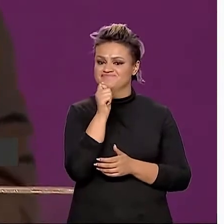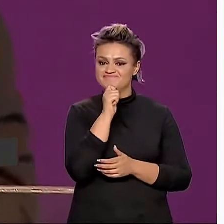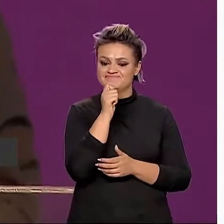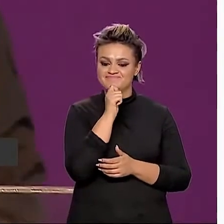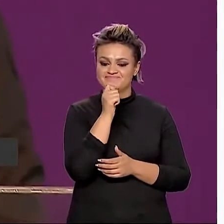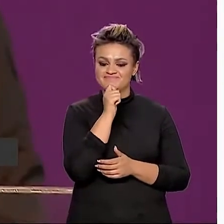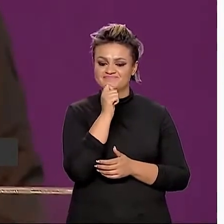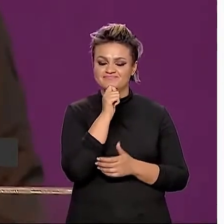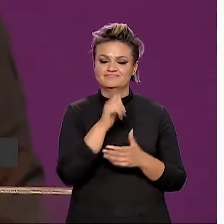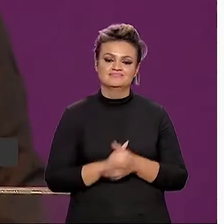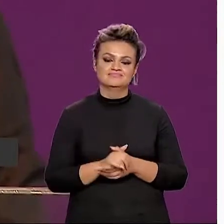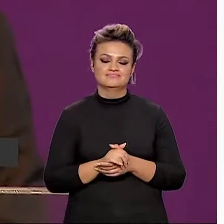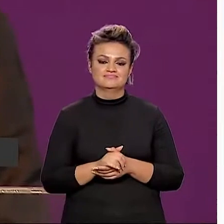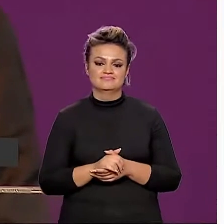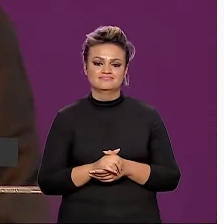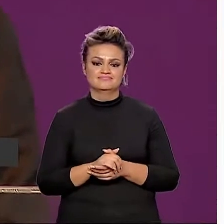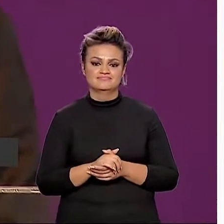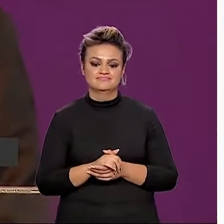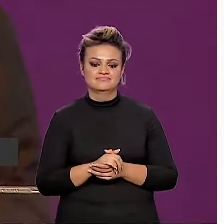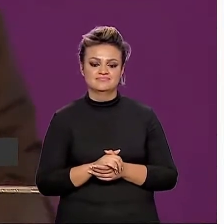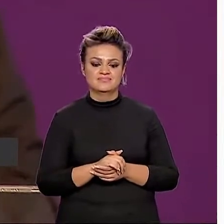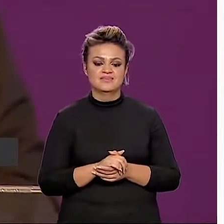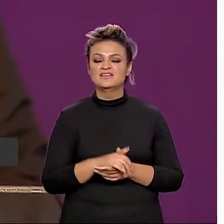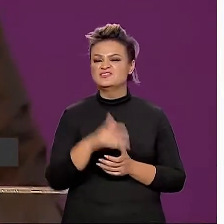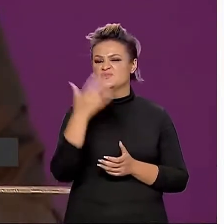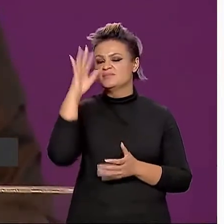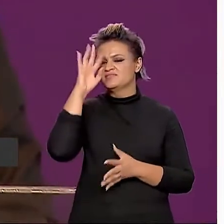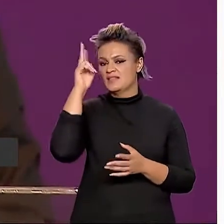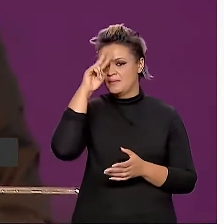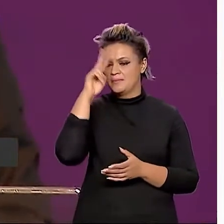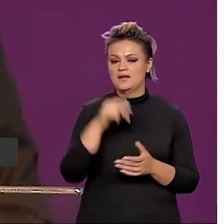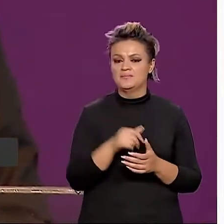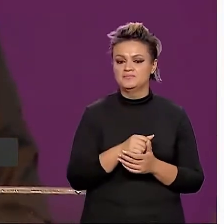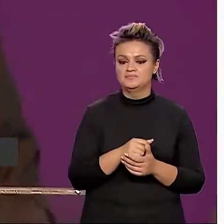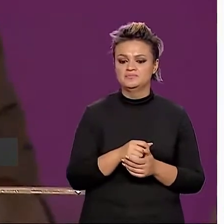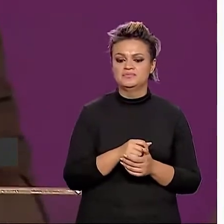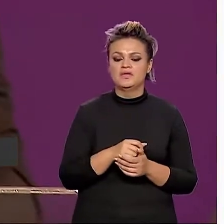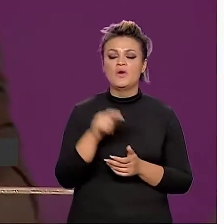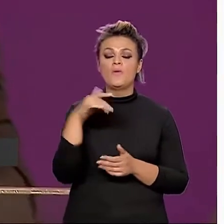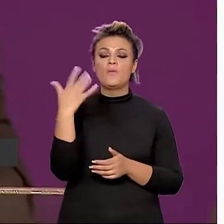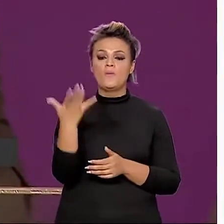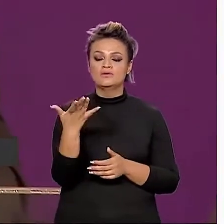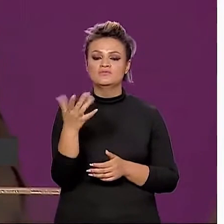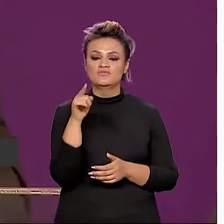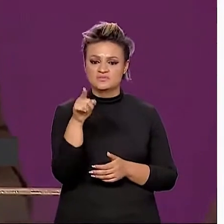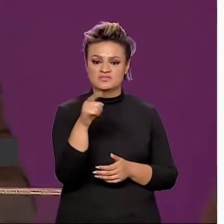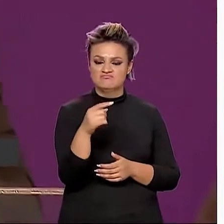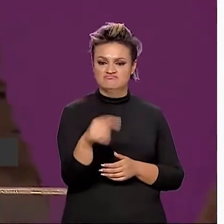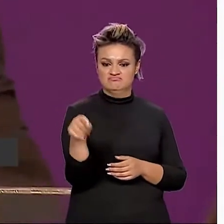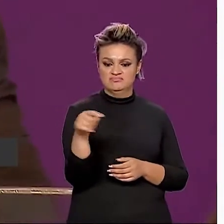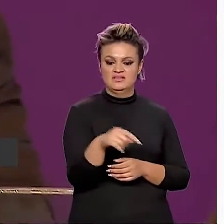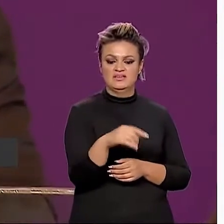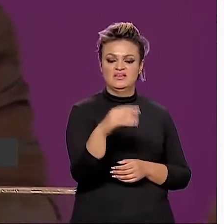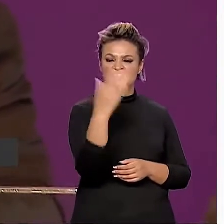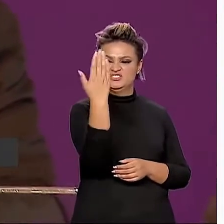tido a sua primeira universidade. É só para vocês lembrarem, quando vocês estiverem na frente do espelho